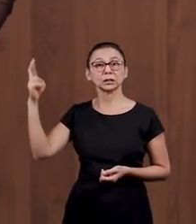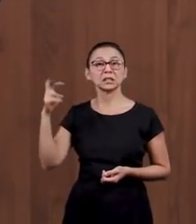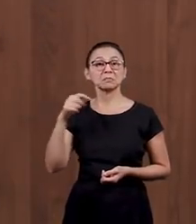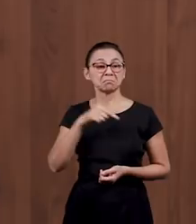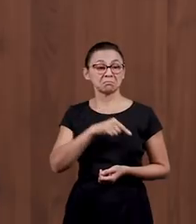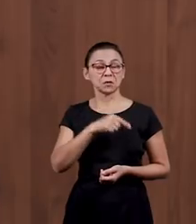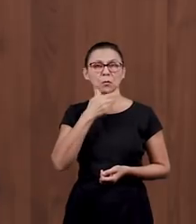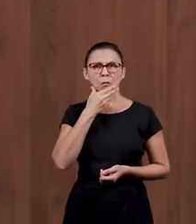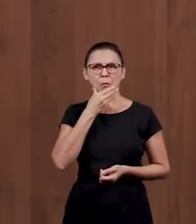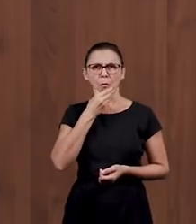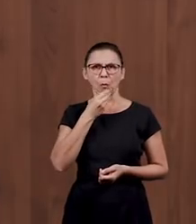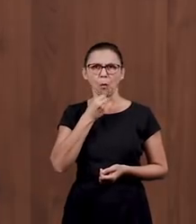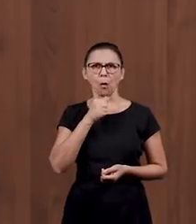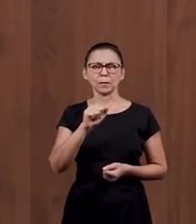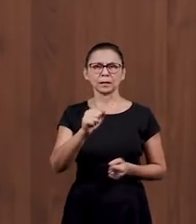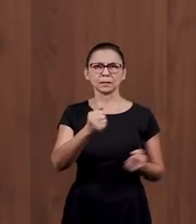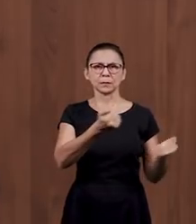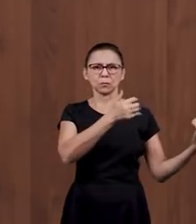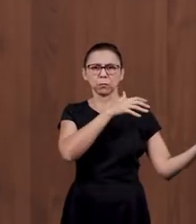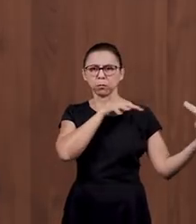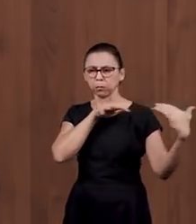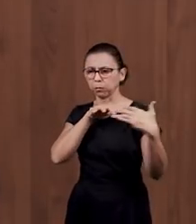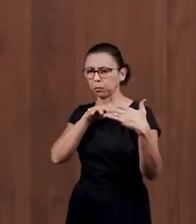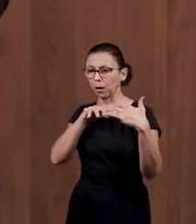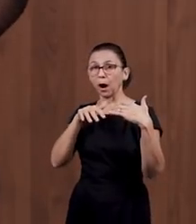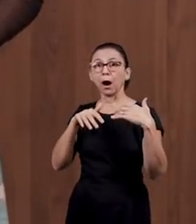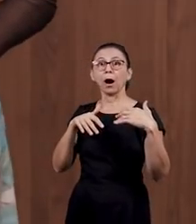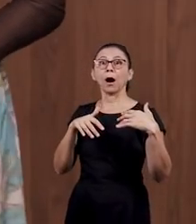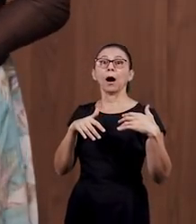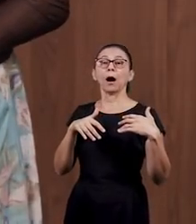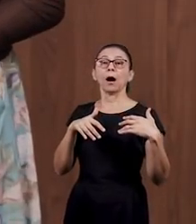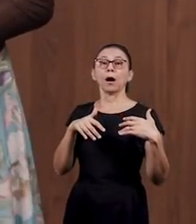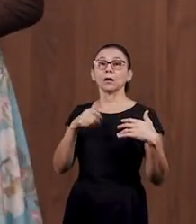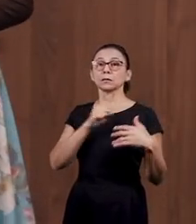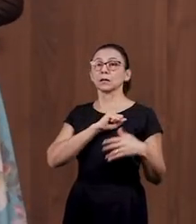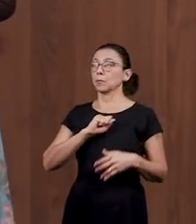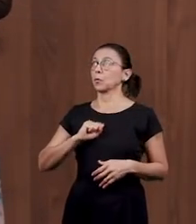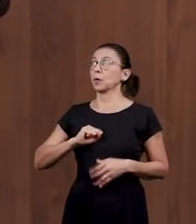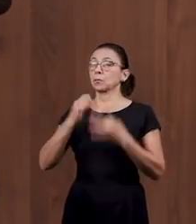homem honrado diante dos homens e diante de Deus.